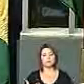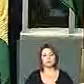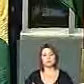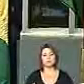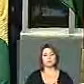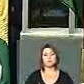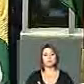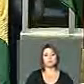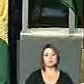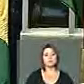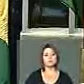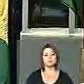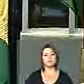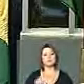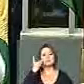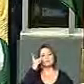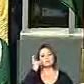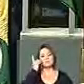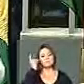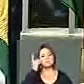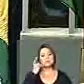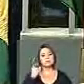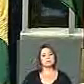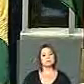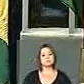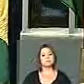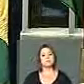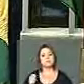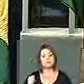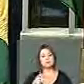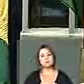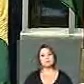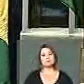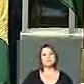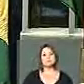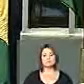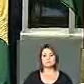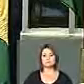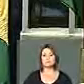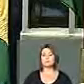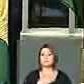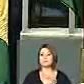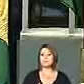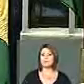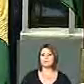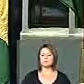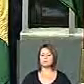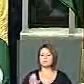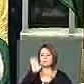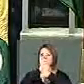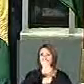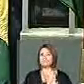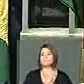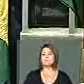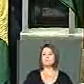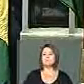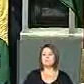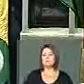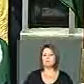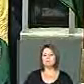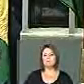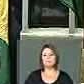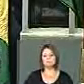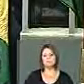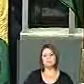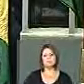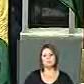como parlamentares, os candidatos à presidência da República e aos governos estaduais também vencem